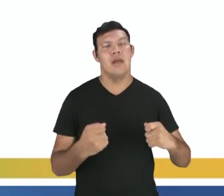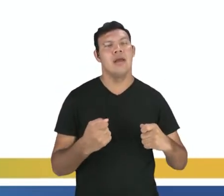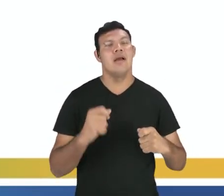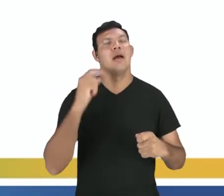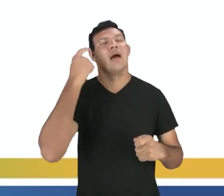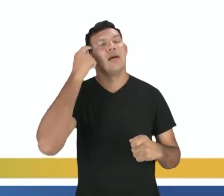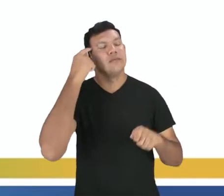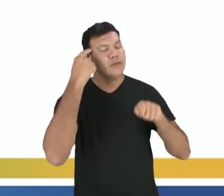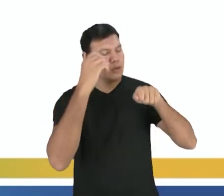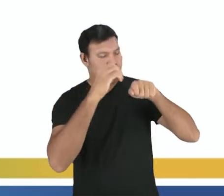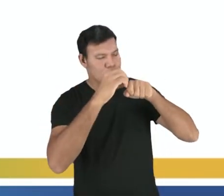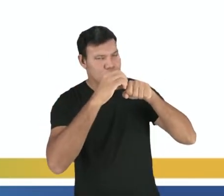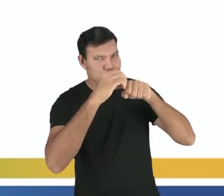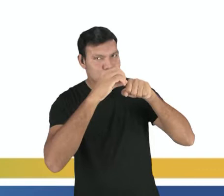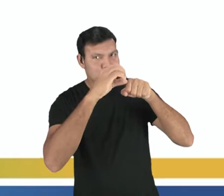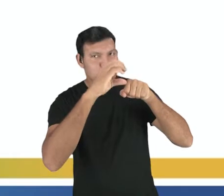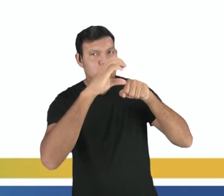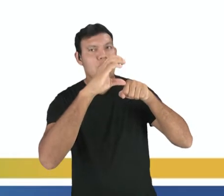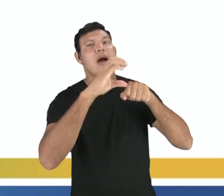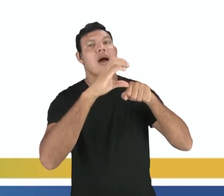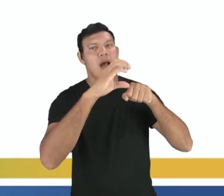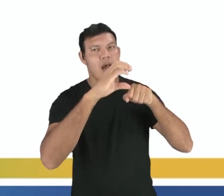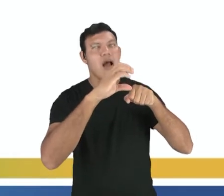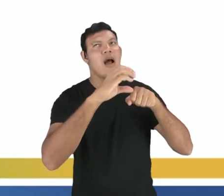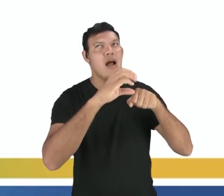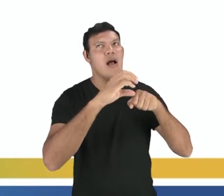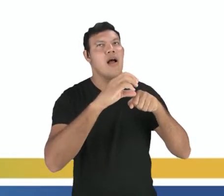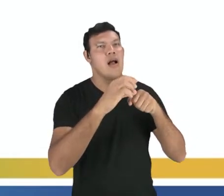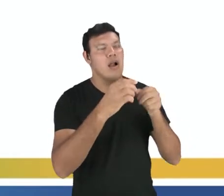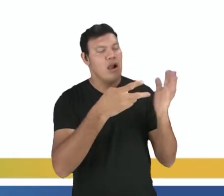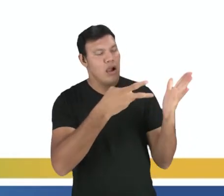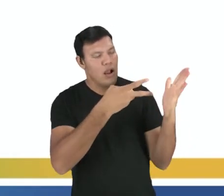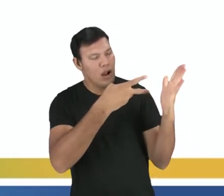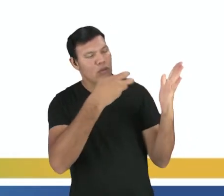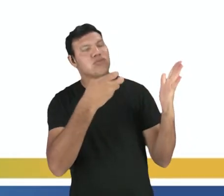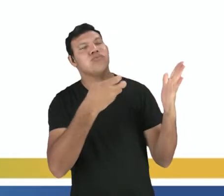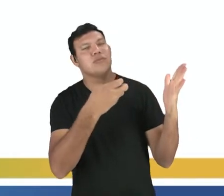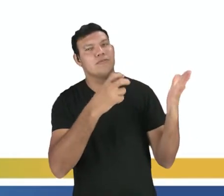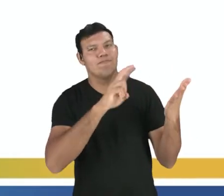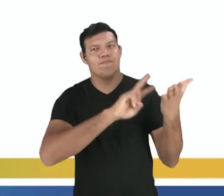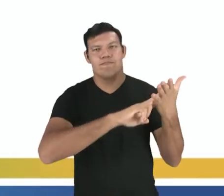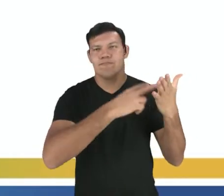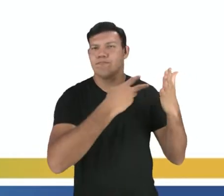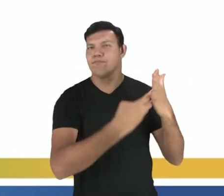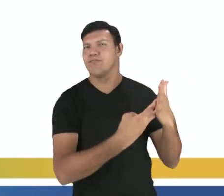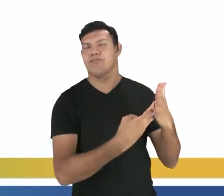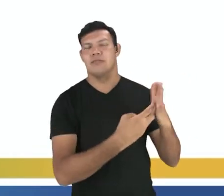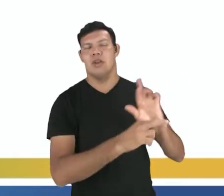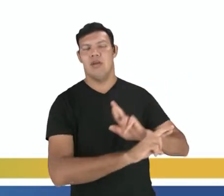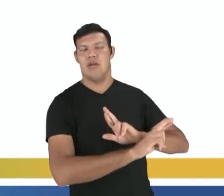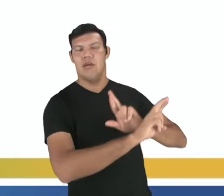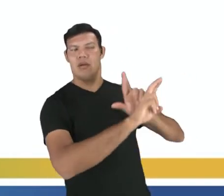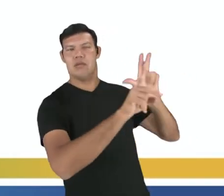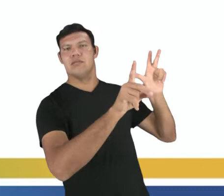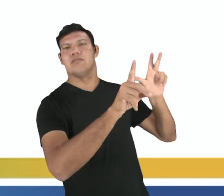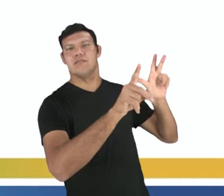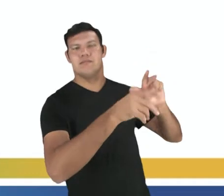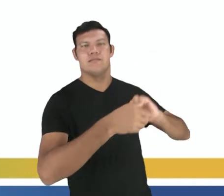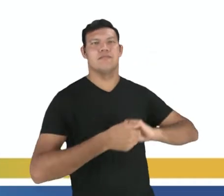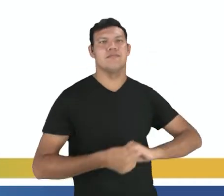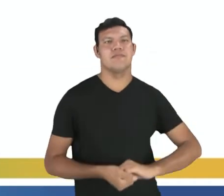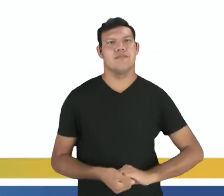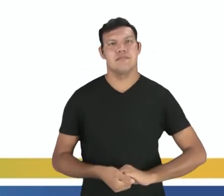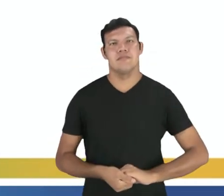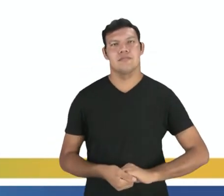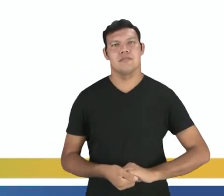nosso conhecimento de expressões idiomáticas para saber que não se traduz aquela frase, aquela expressão ao pé da